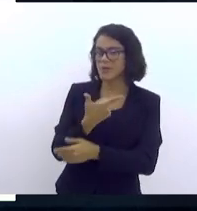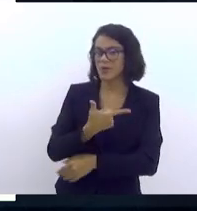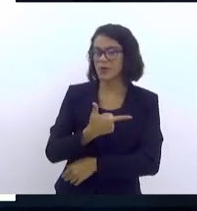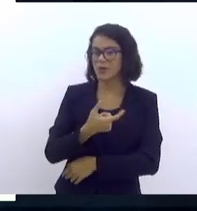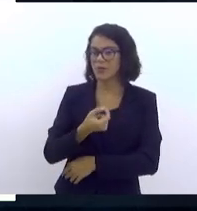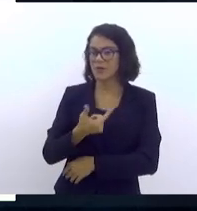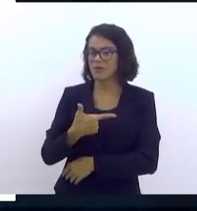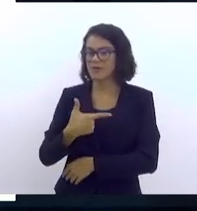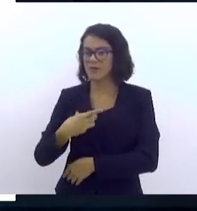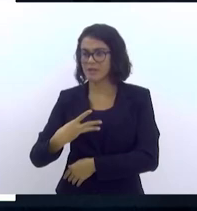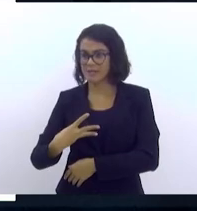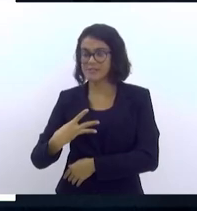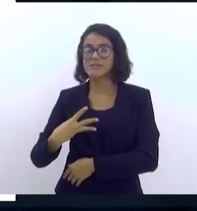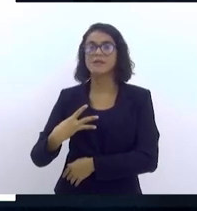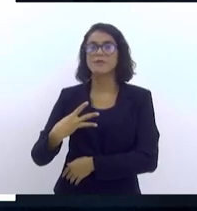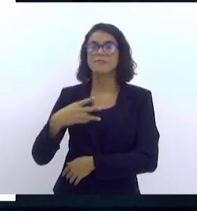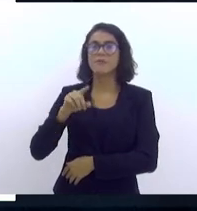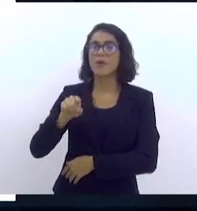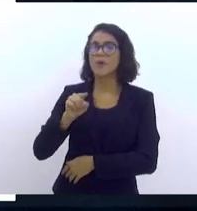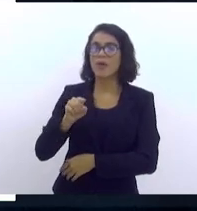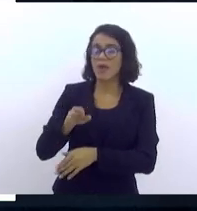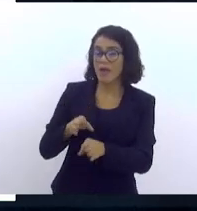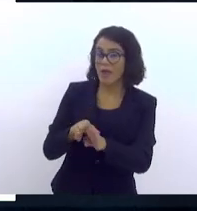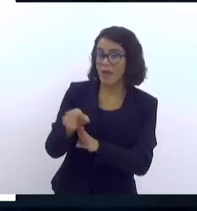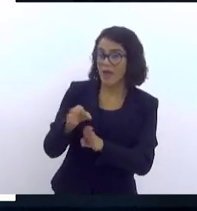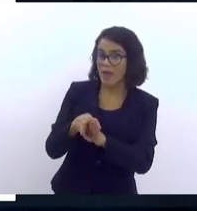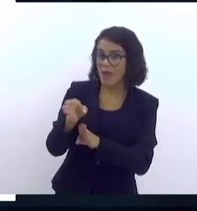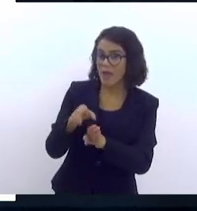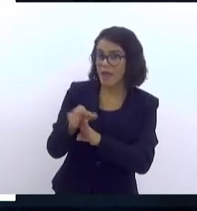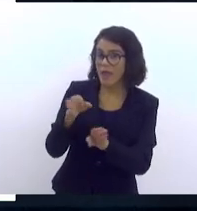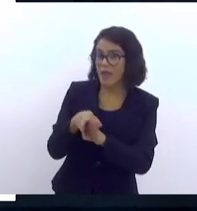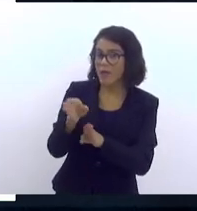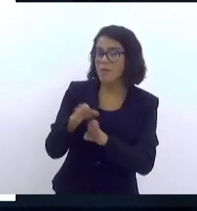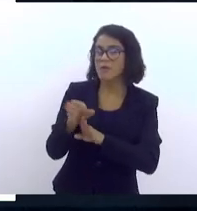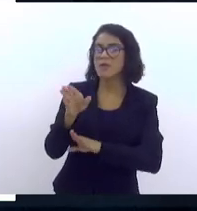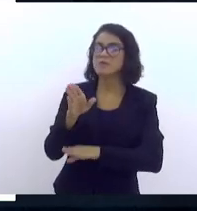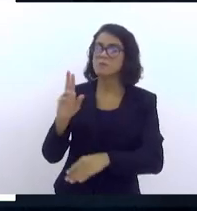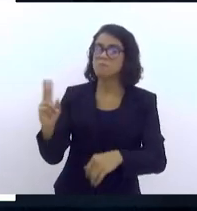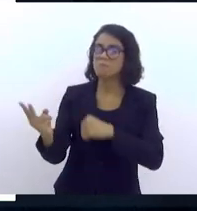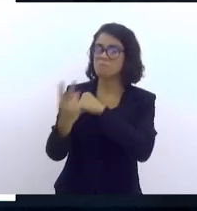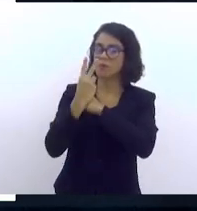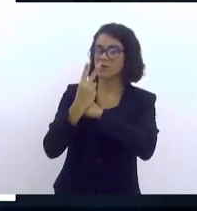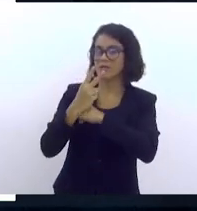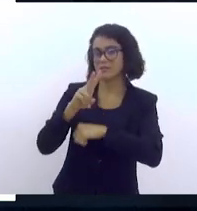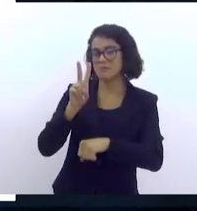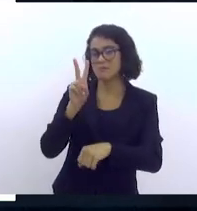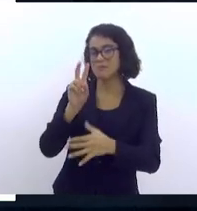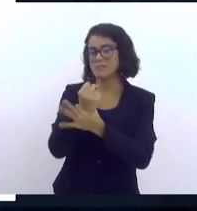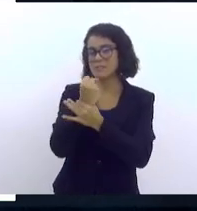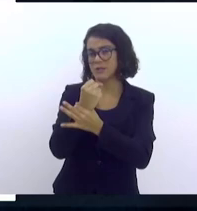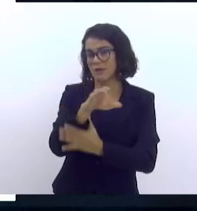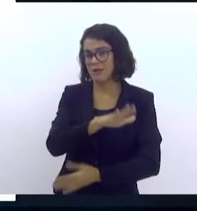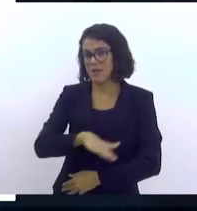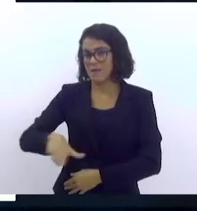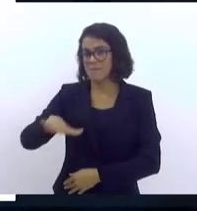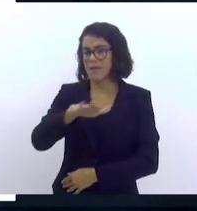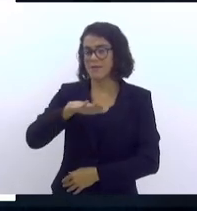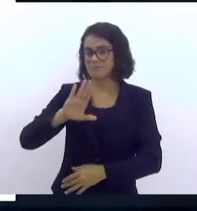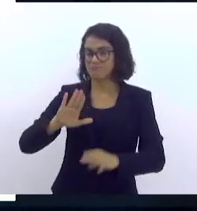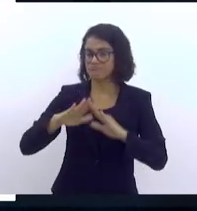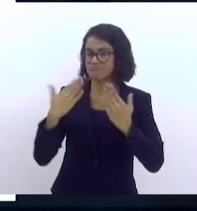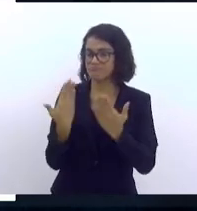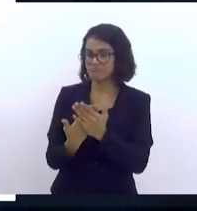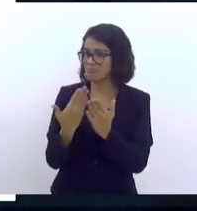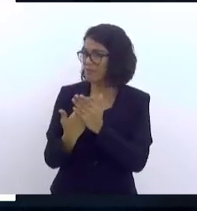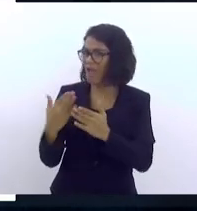2023 ela se chama recomendação recomendações para proteção e segurança no ambiente escolar é bem